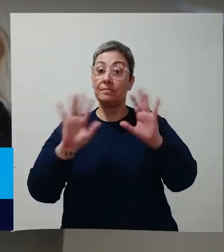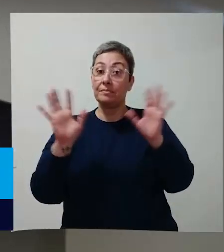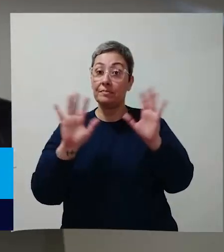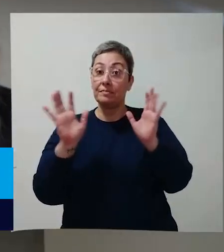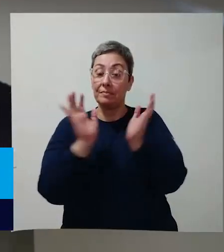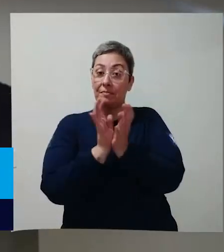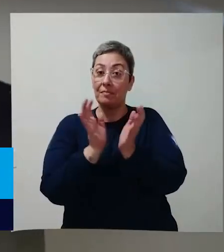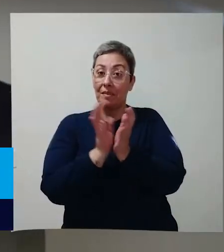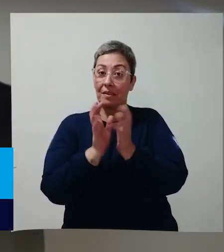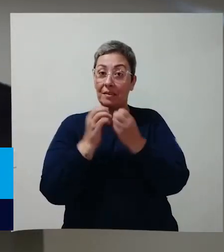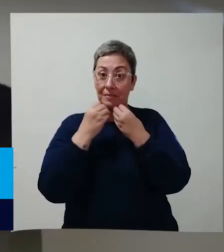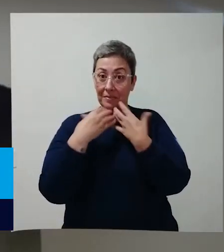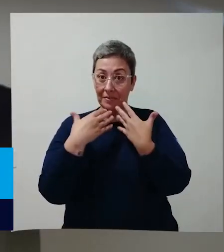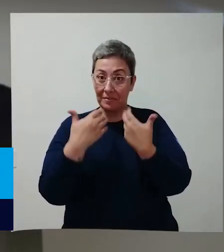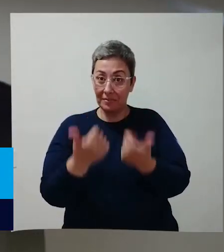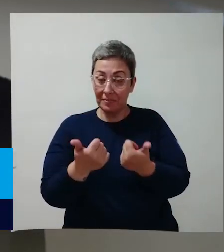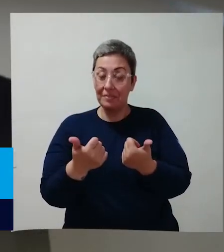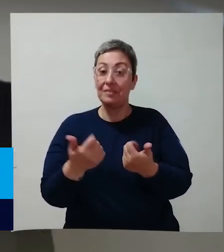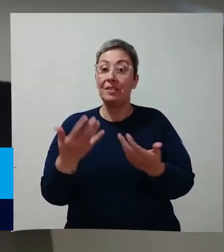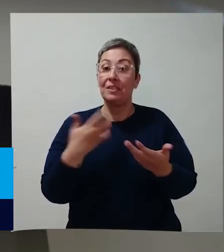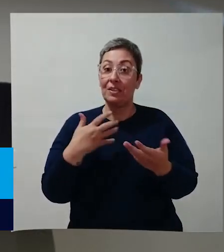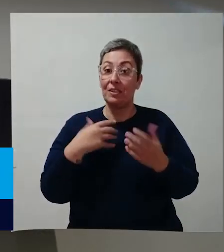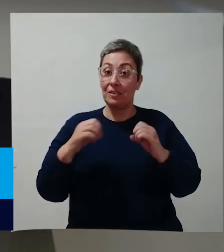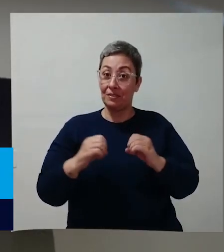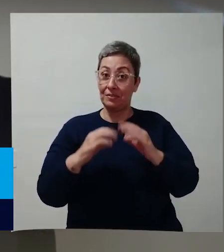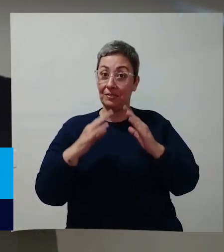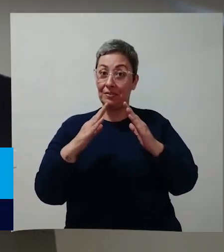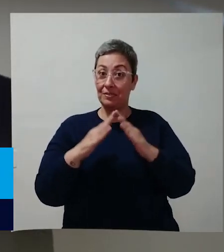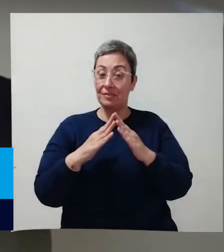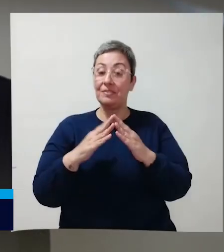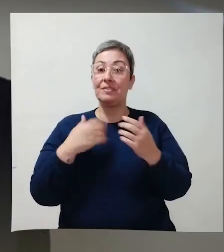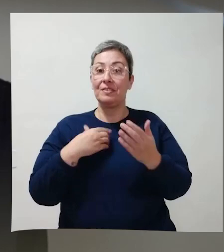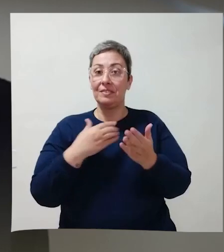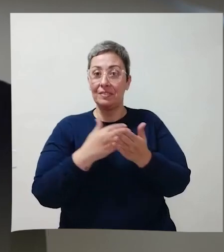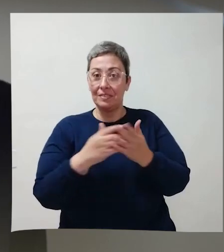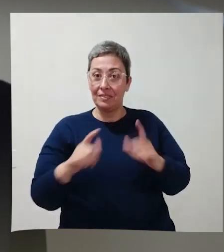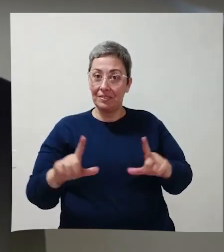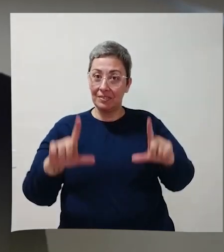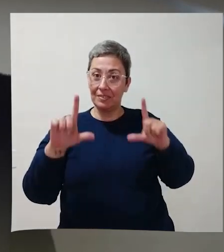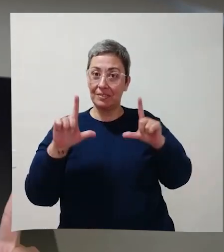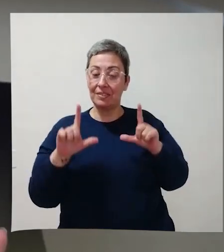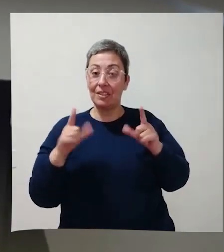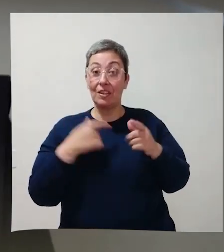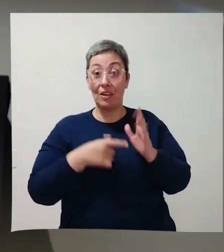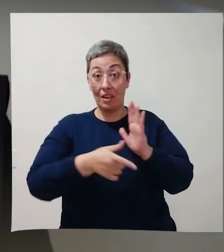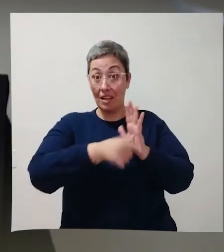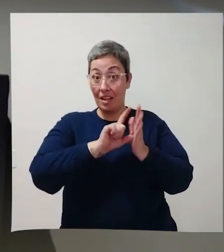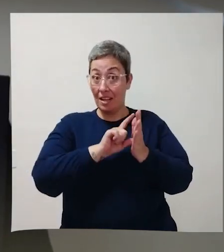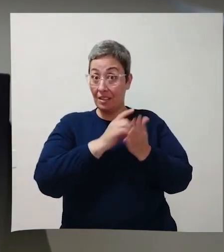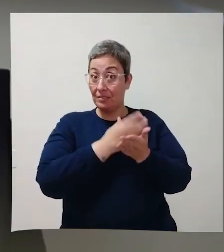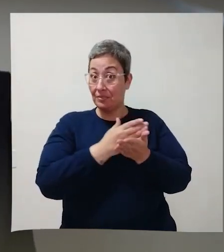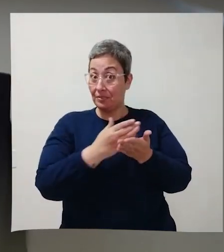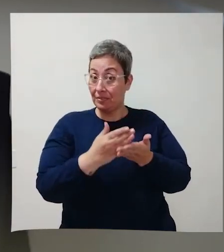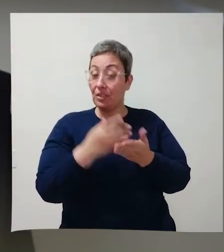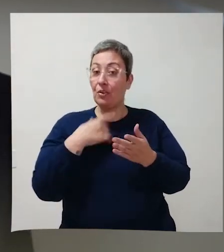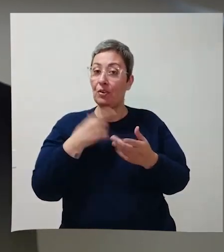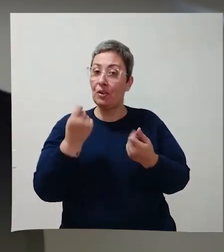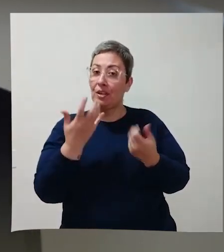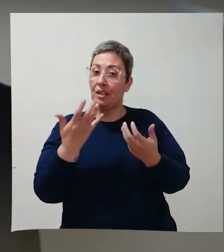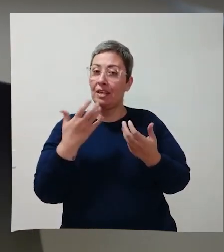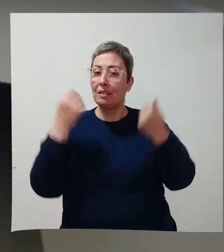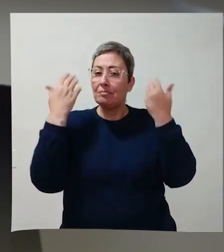Oi, turminha! Como vocês estão? O programa Saberes em Casa está no ar. Antes de começar, eu